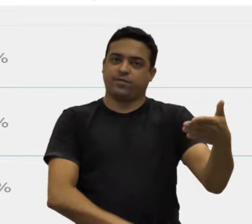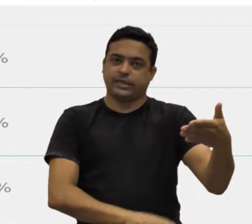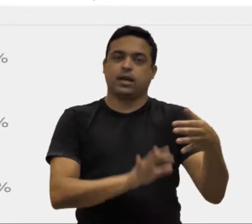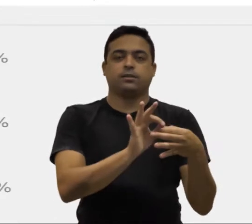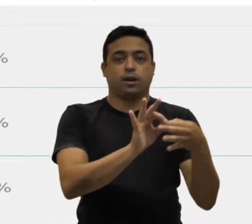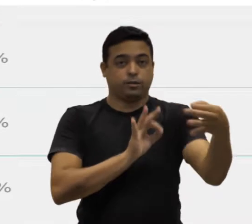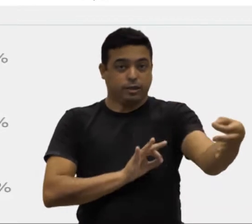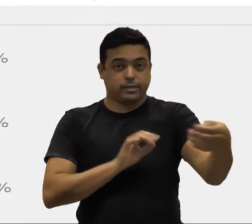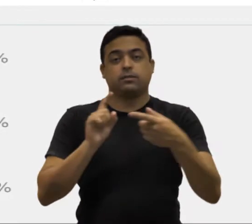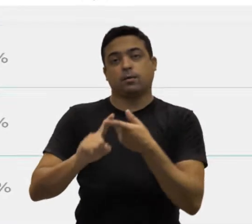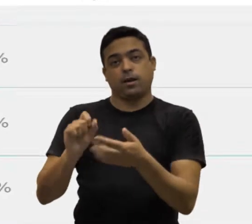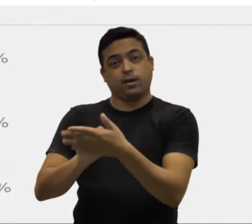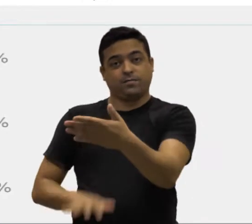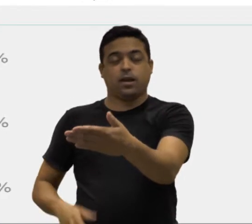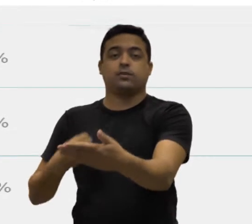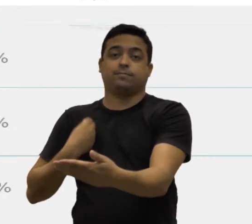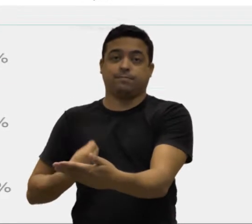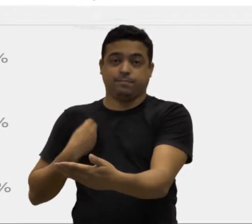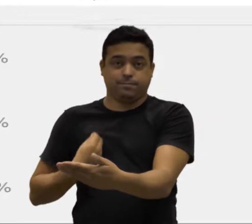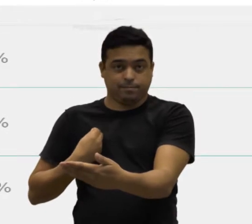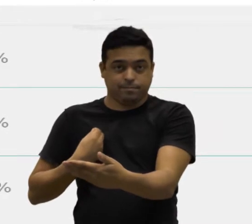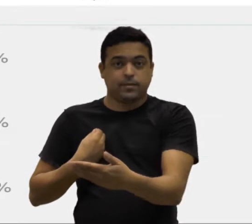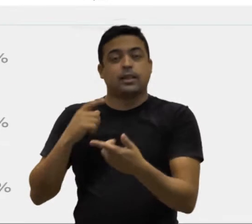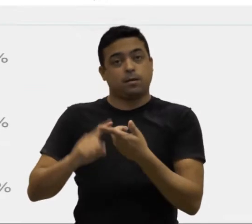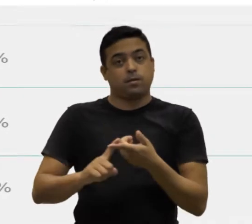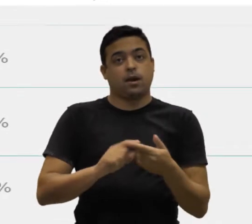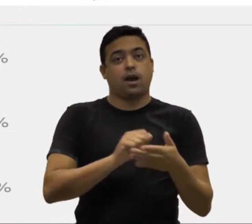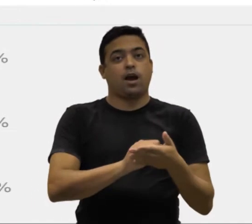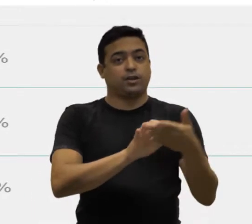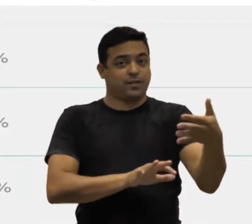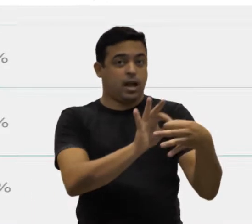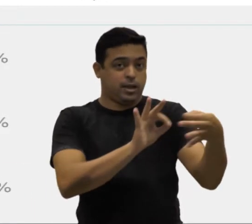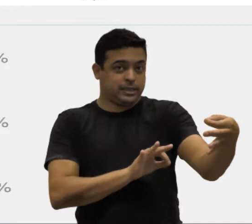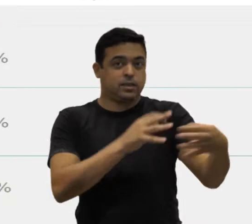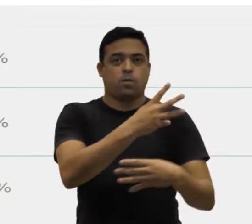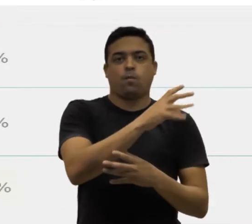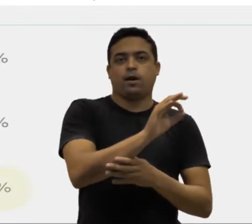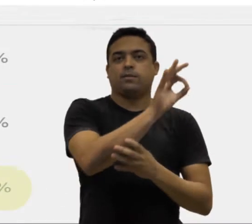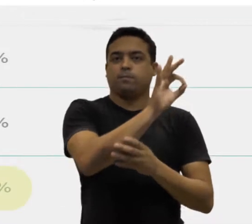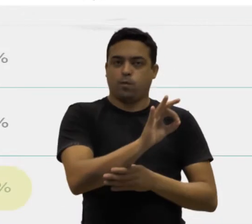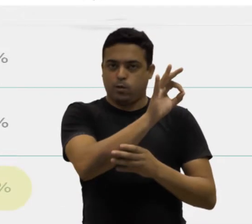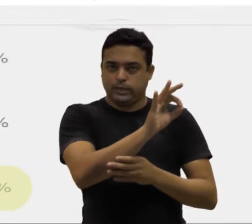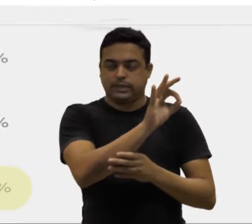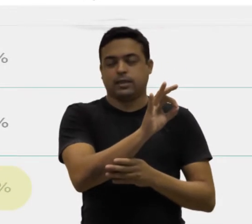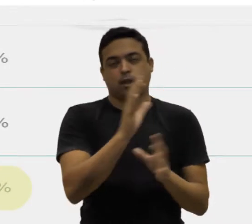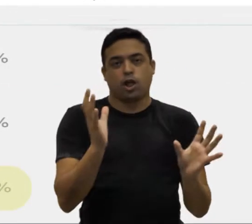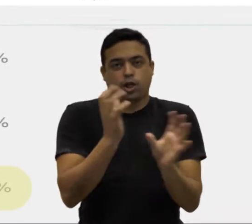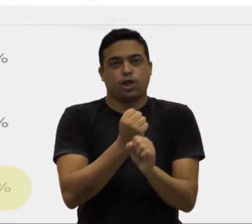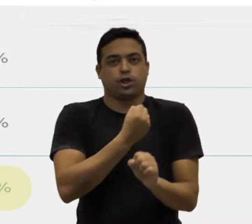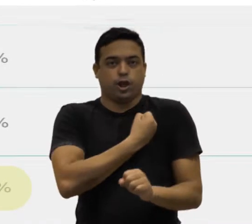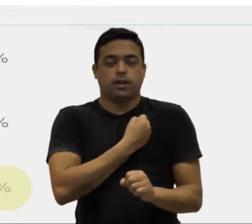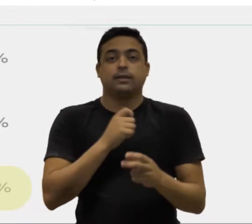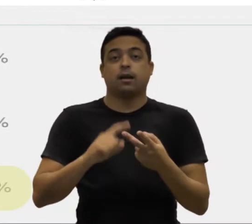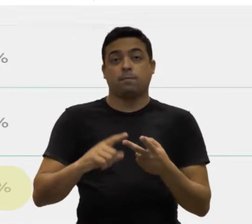realização de atividades à distância e presenciais. A atividade à distância corresponde a 40% da nota